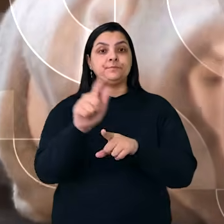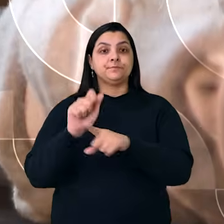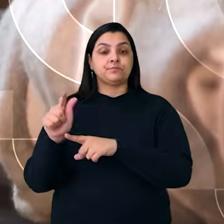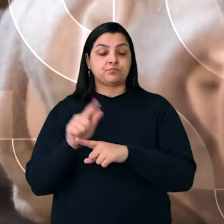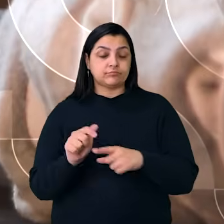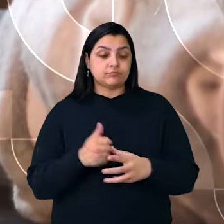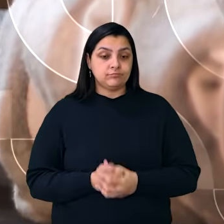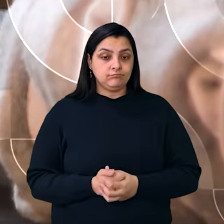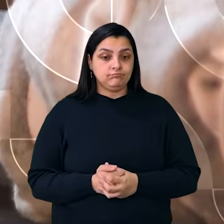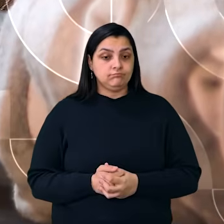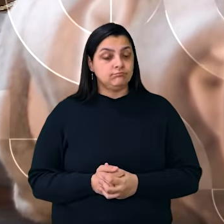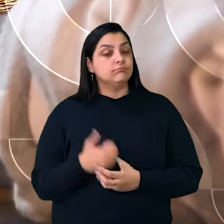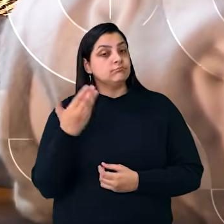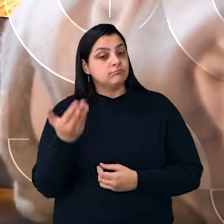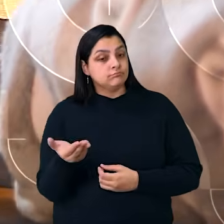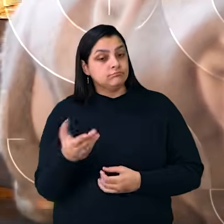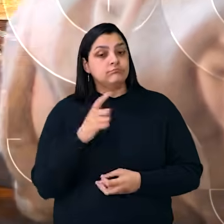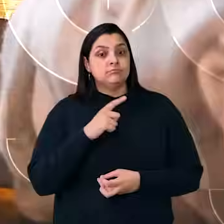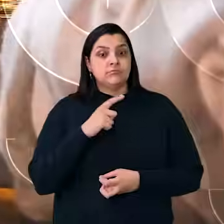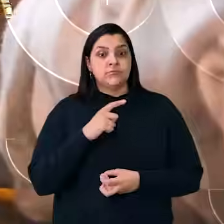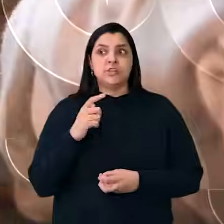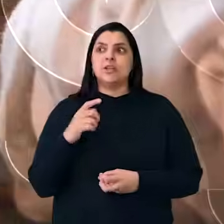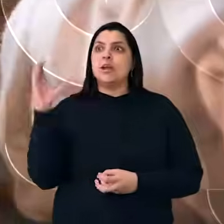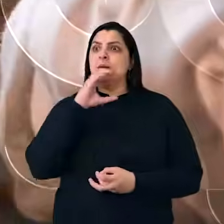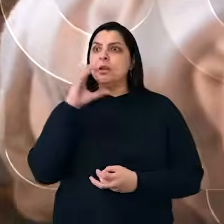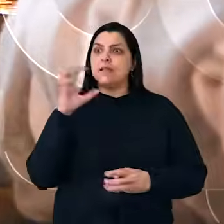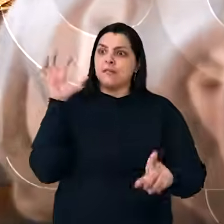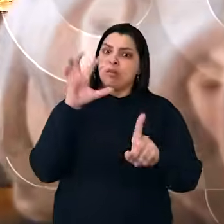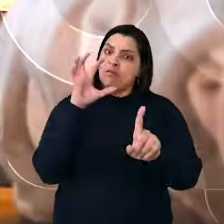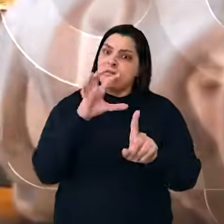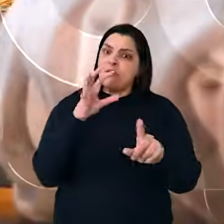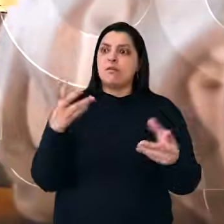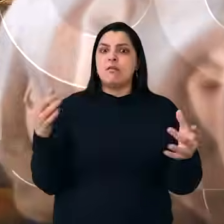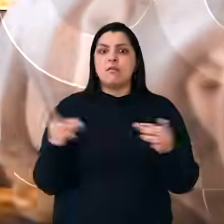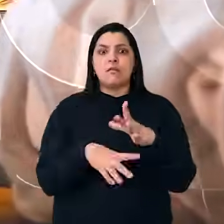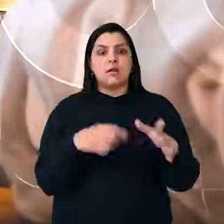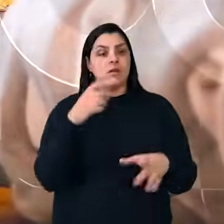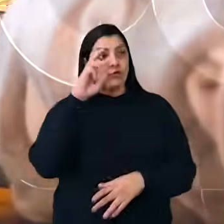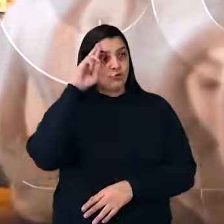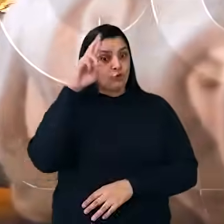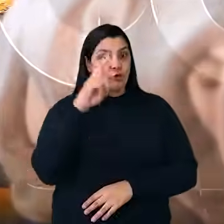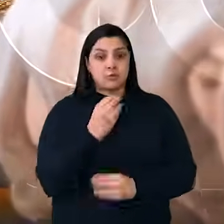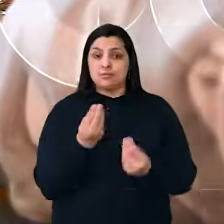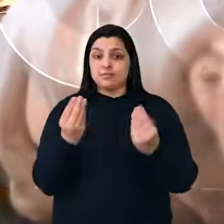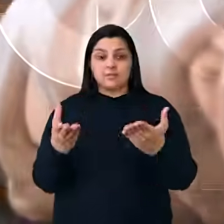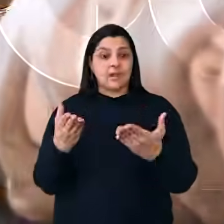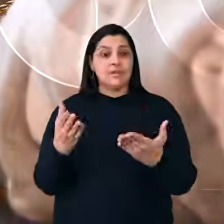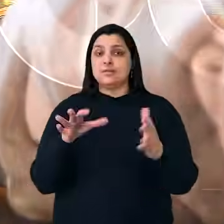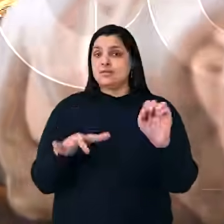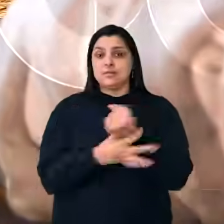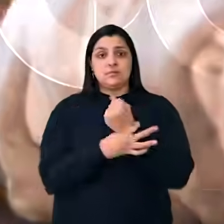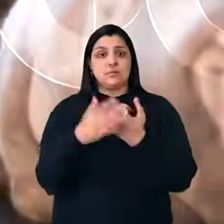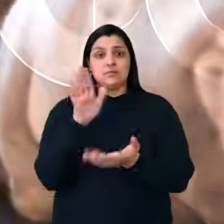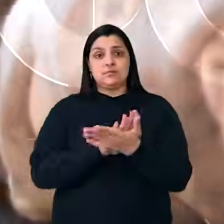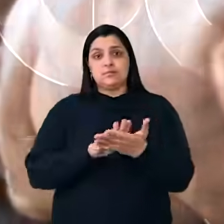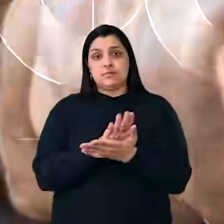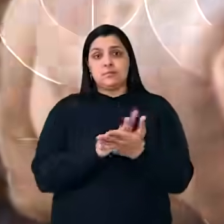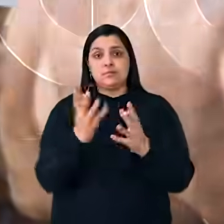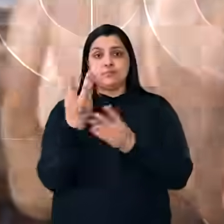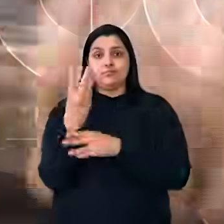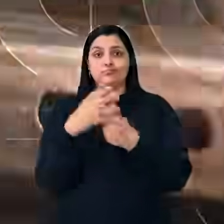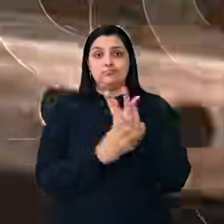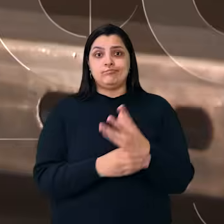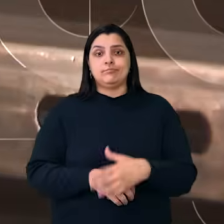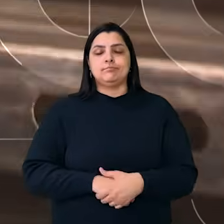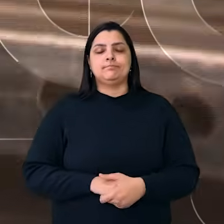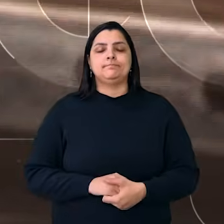da contratante. Segundo ele, havia pressão por rapidez no trabalho e a dona da obra não ofereceu os equipamentos de proteção. Já